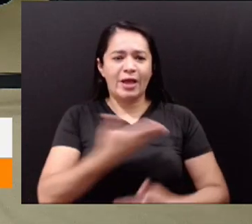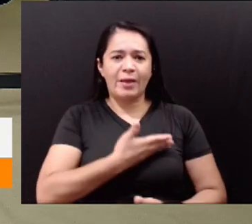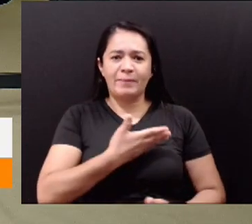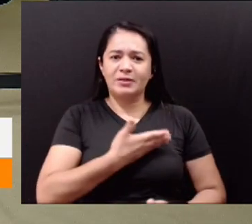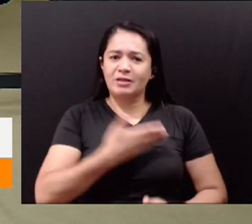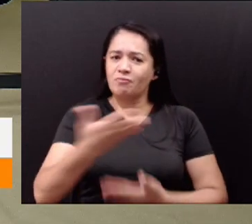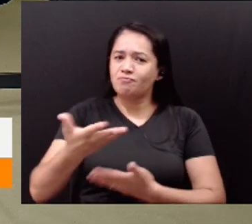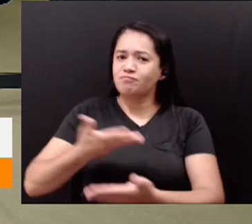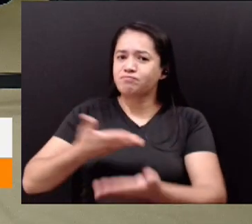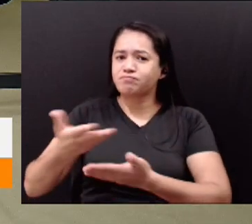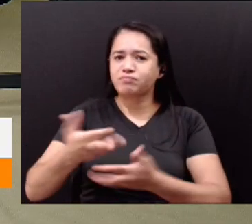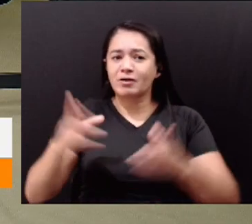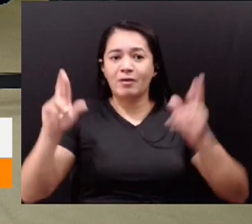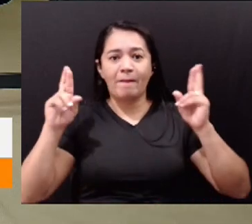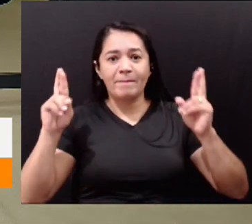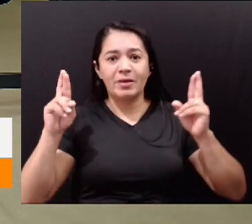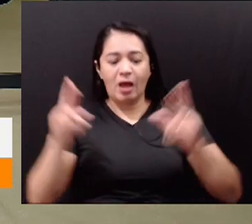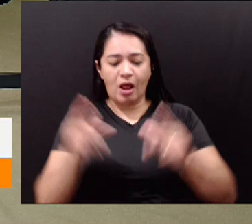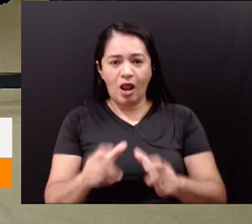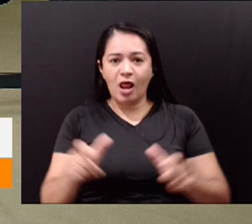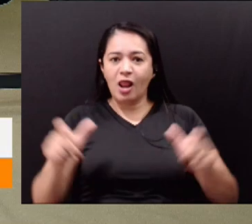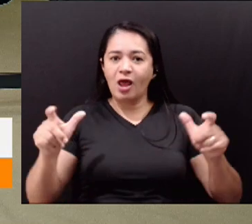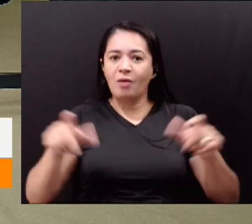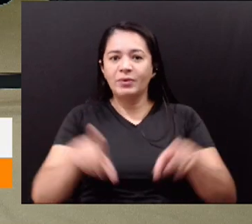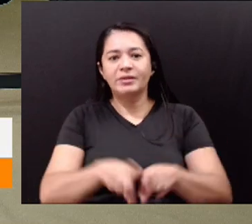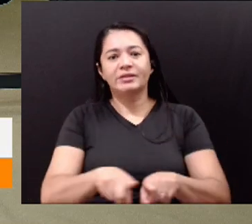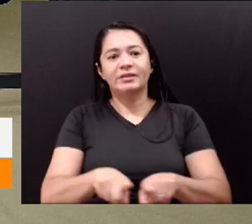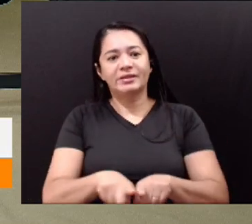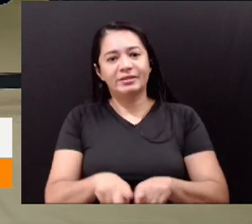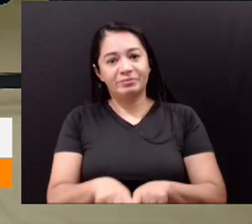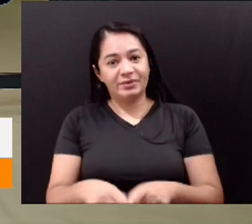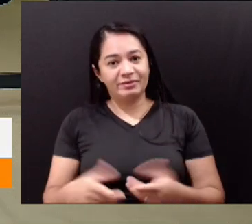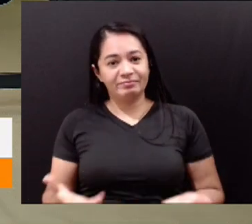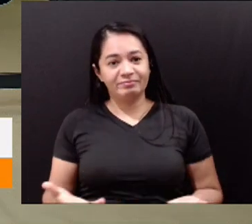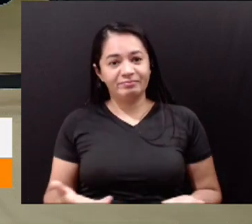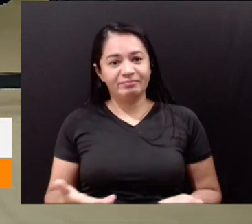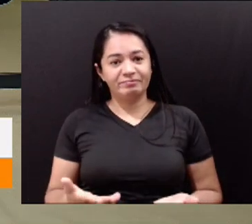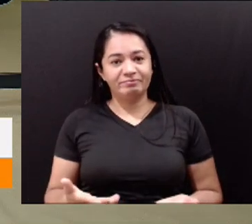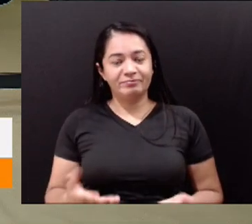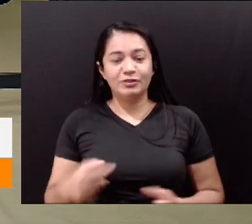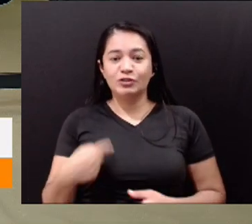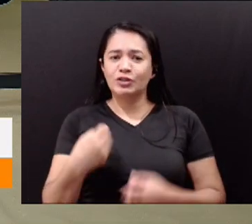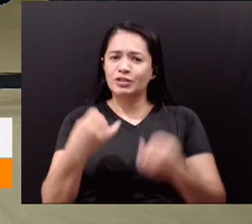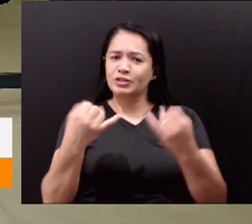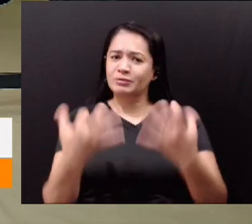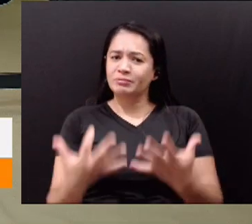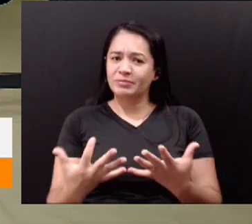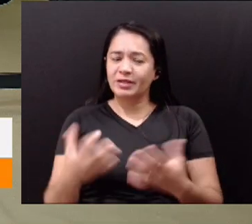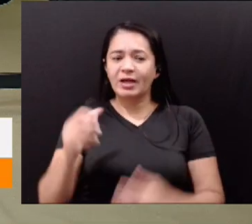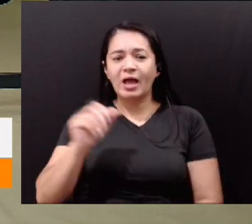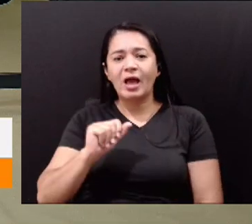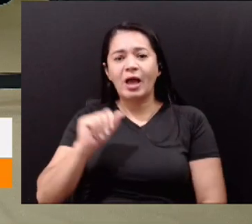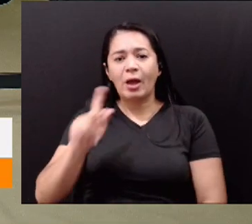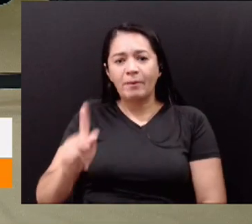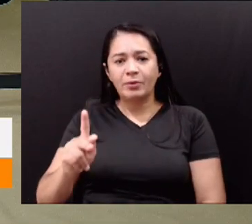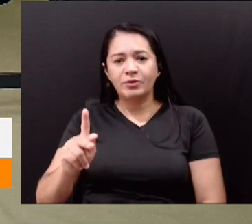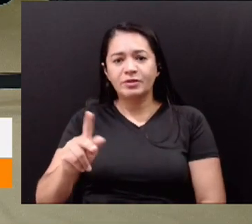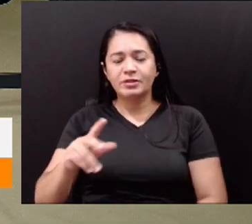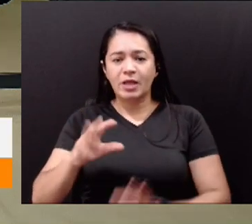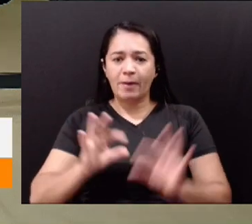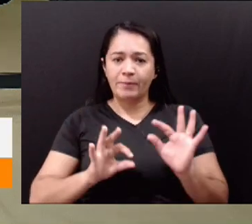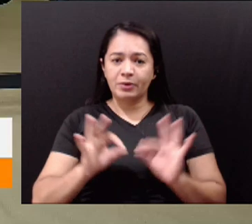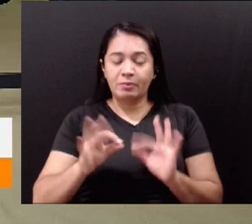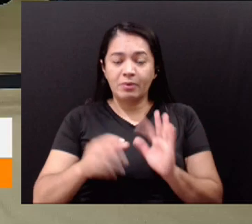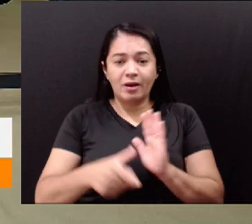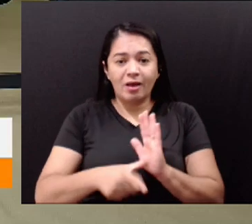vida aumenta também. Então, Sim. além disso, né, da gente estar falando aqui da questão da aposentadoria, se preparar para a aposentadoria, a gente tem que falar